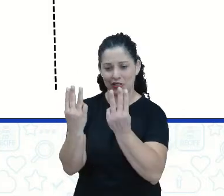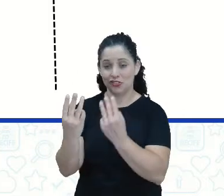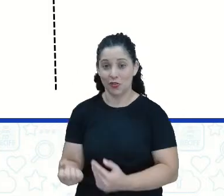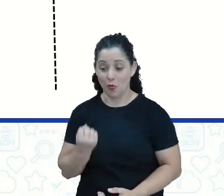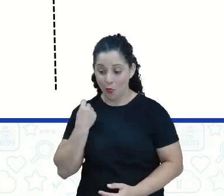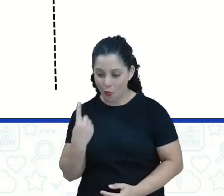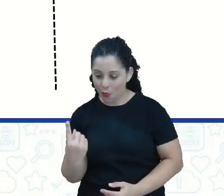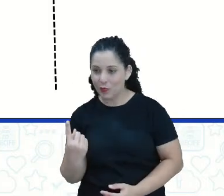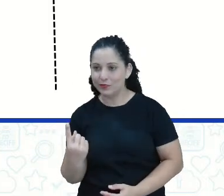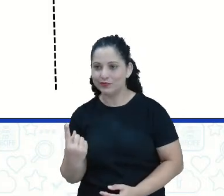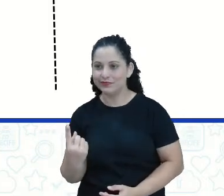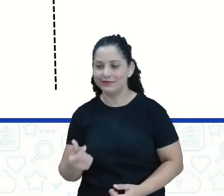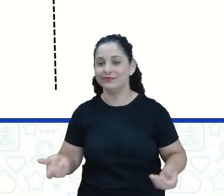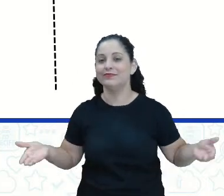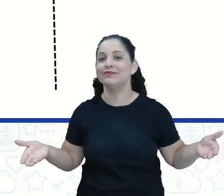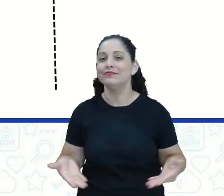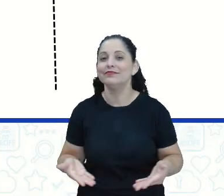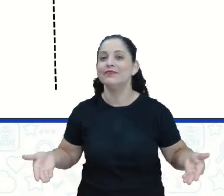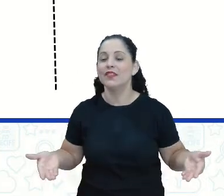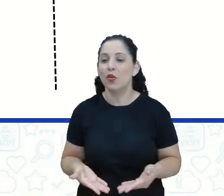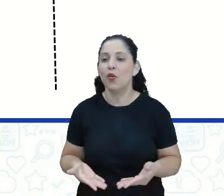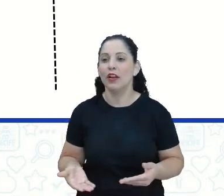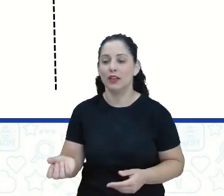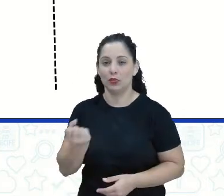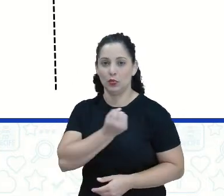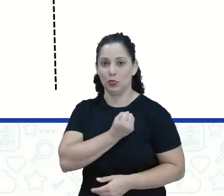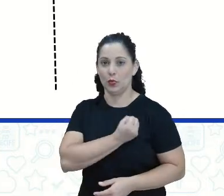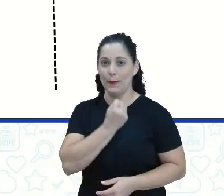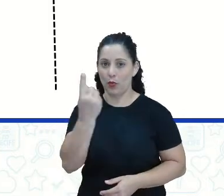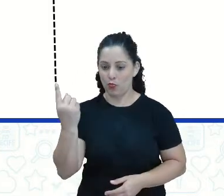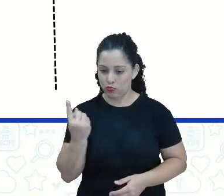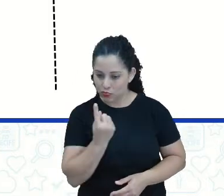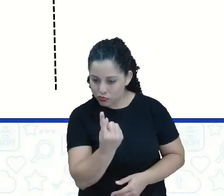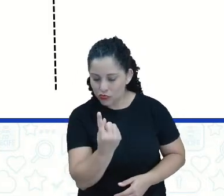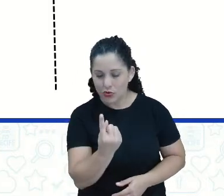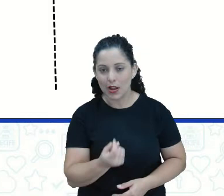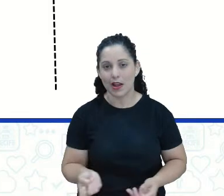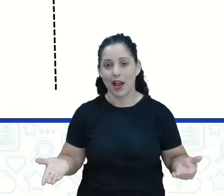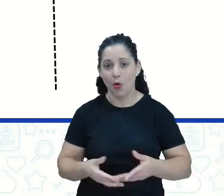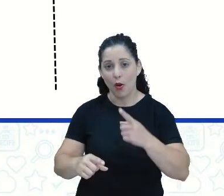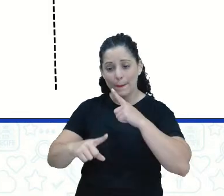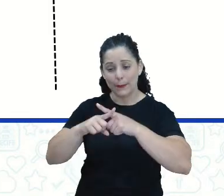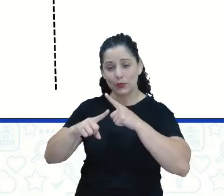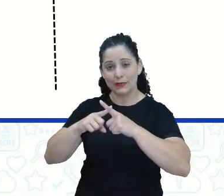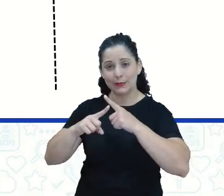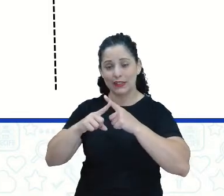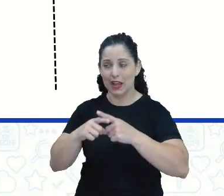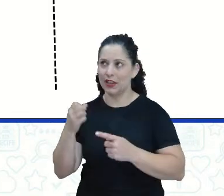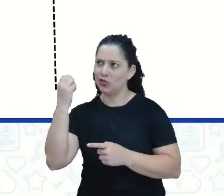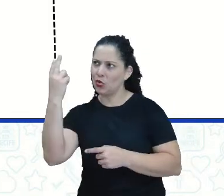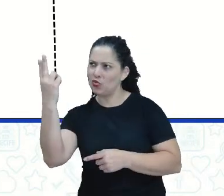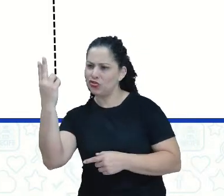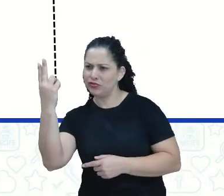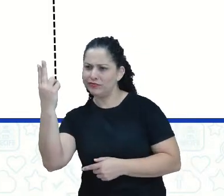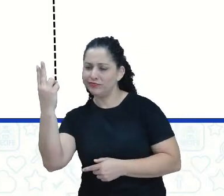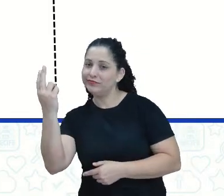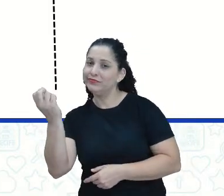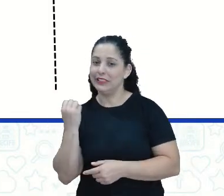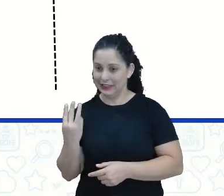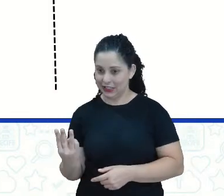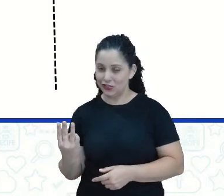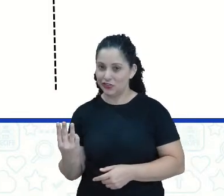dá 1, e aí, repete o número 1, e vai multiplicar esses números aí, o 2 e o 3, que tá ao lado aí, ó.